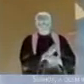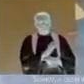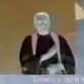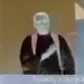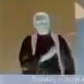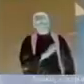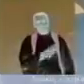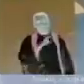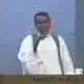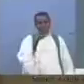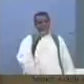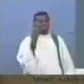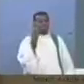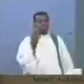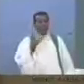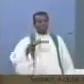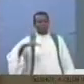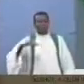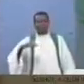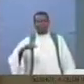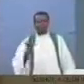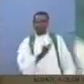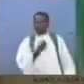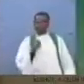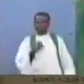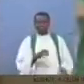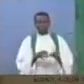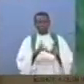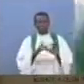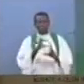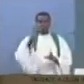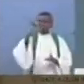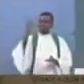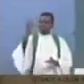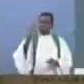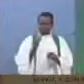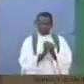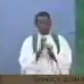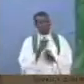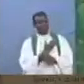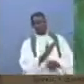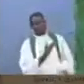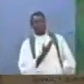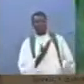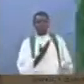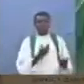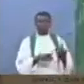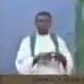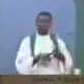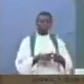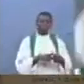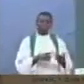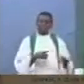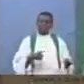preciso deixar-se amar por Deus como a criança deixa-se amar, e mais do que isso, como a criança insiste